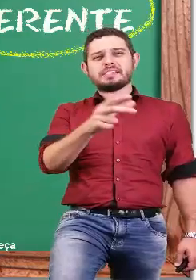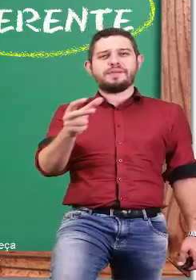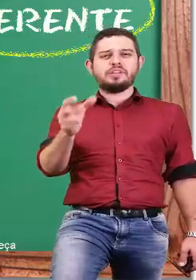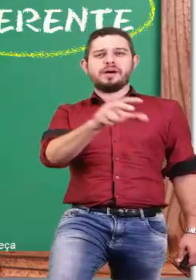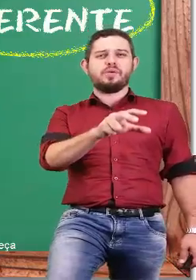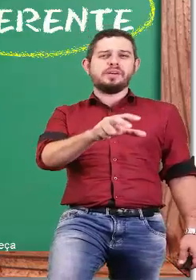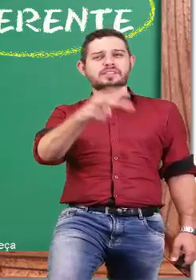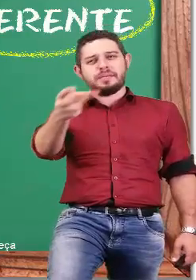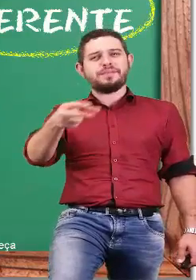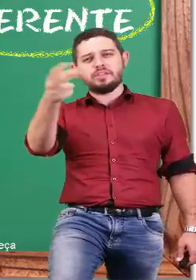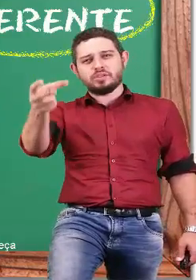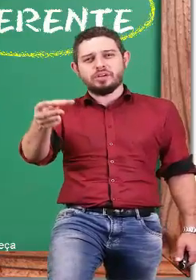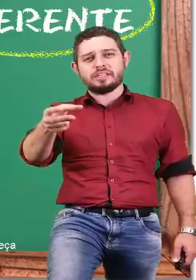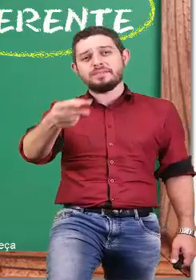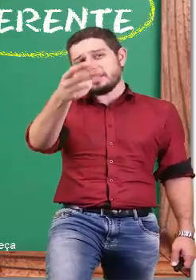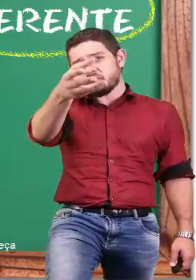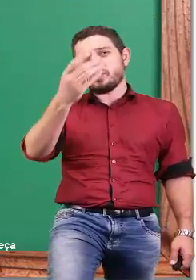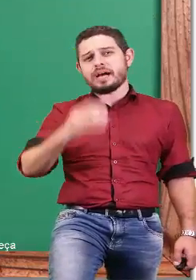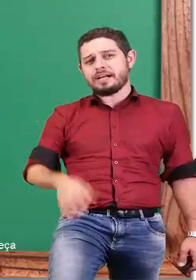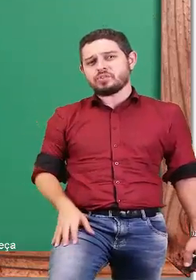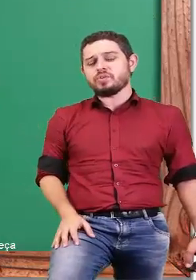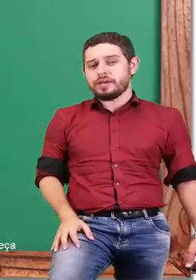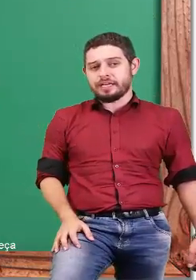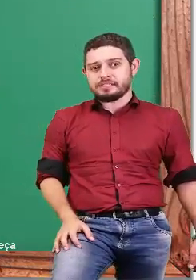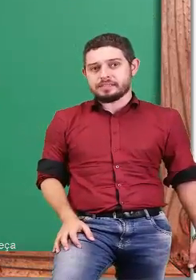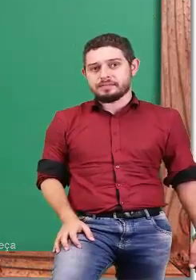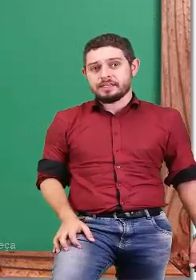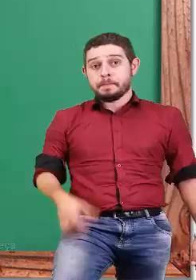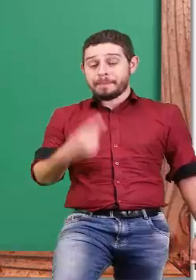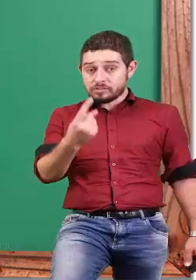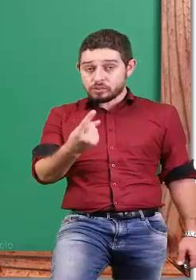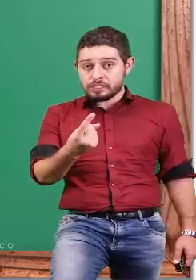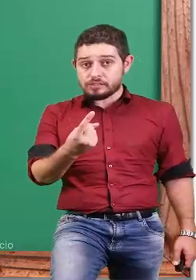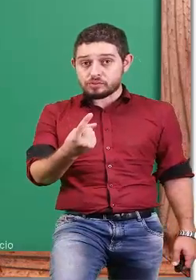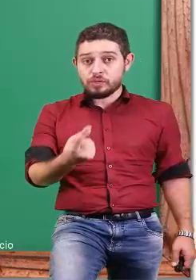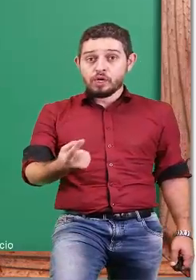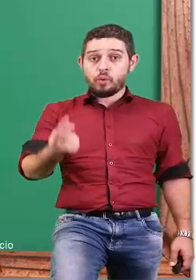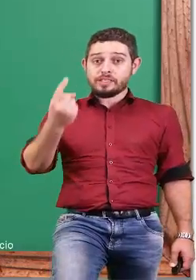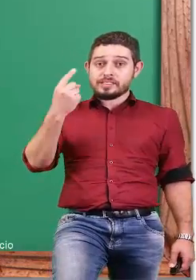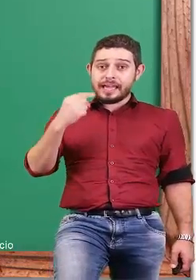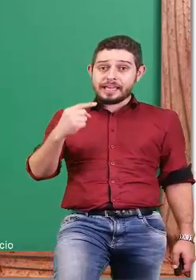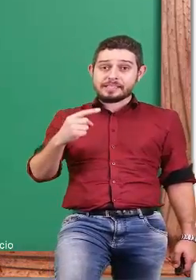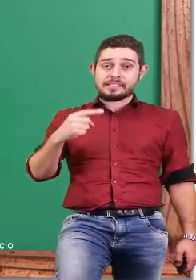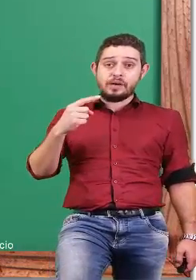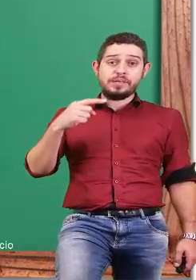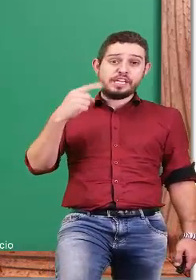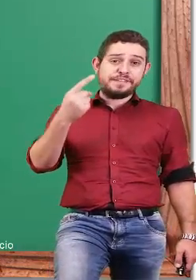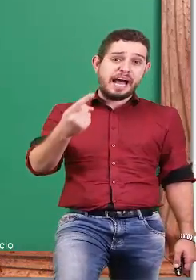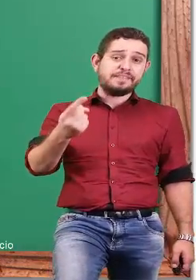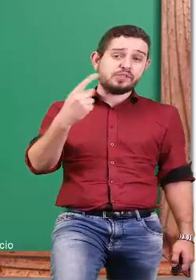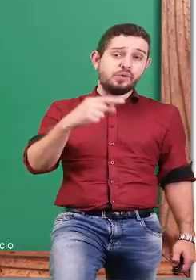texto que começa falando de uma coisa e termina falando de outra, isso é um caso de incoerência. Mais do que isso, quando as ideias